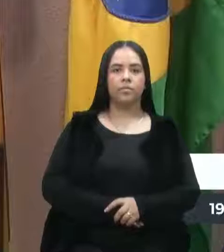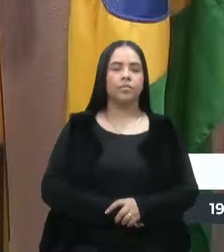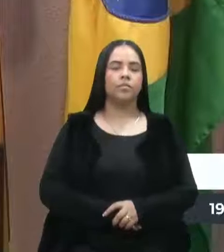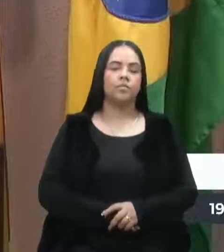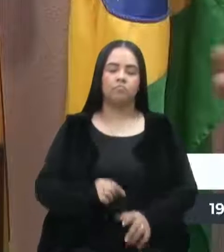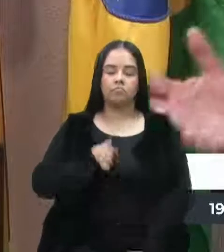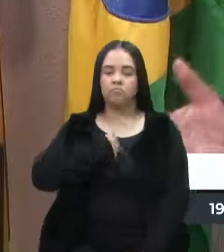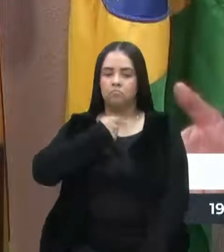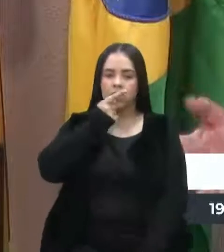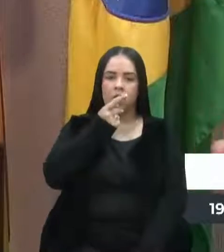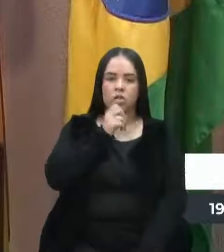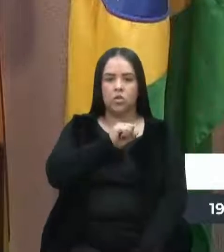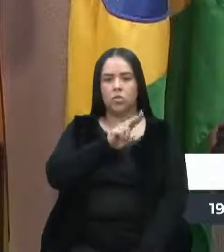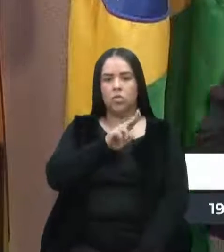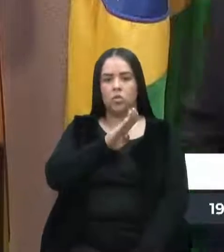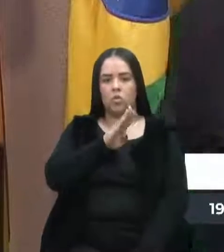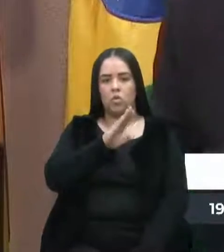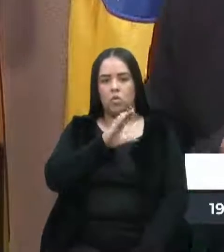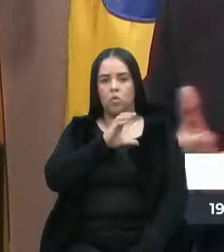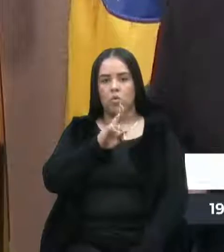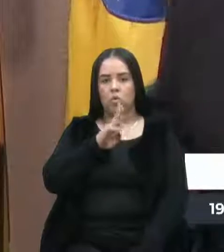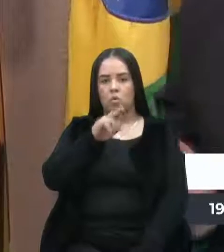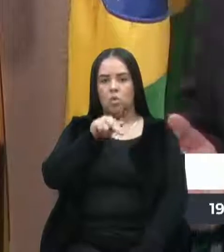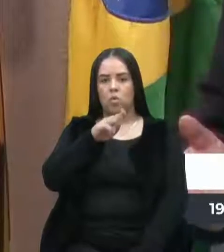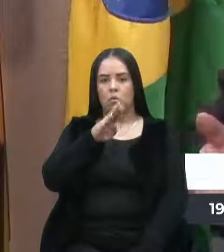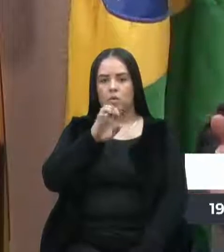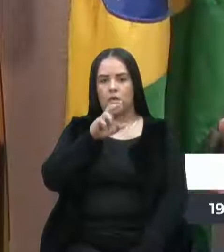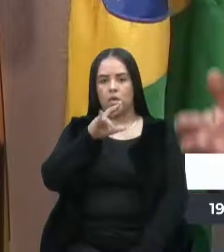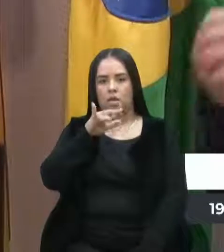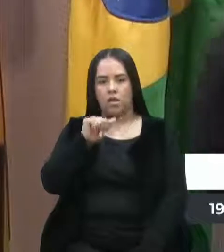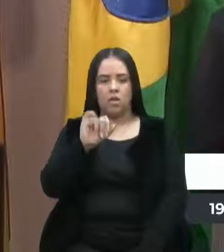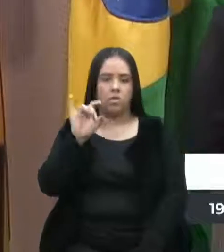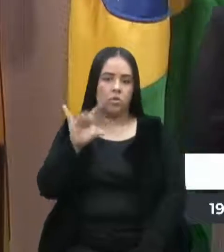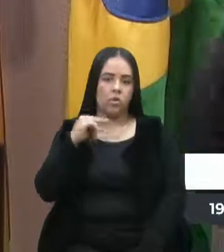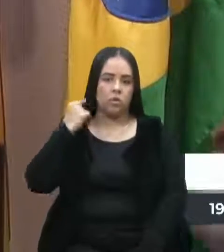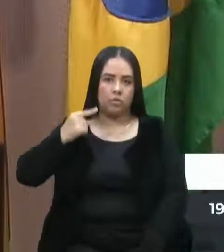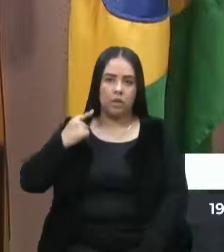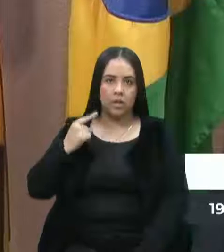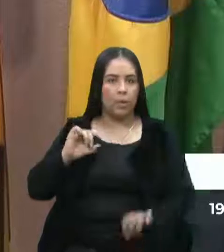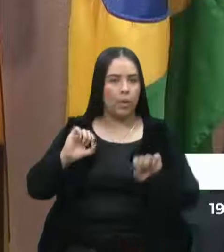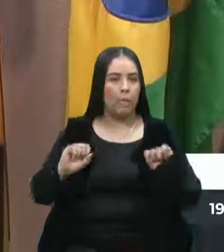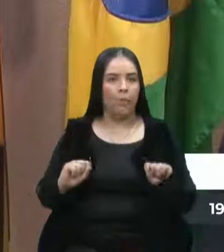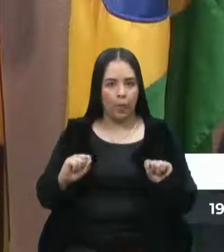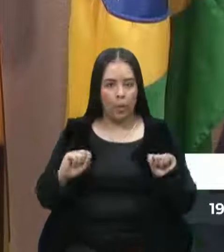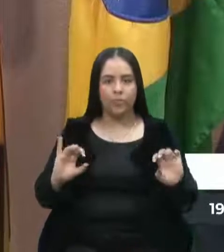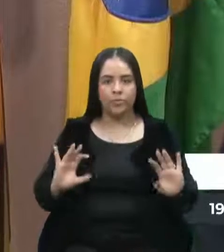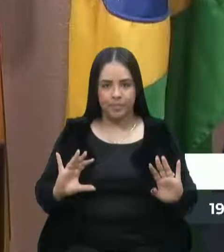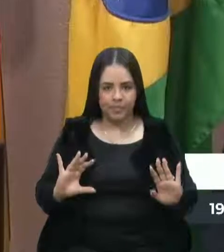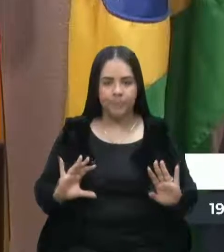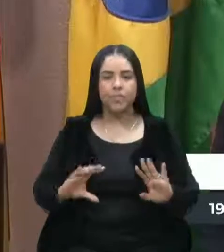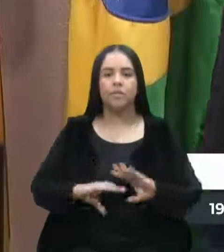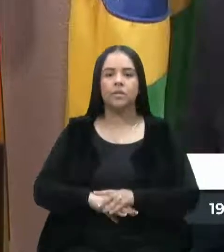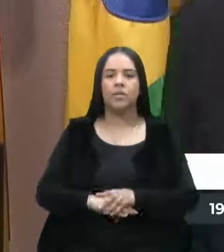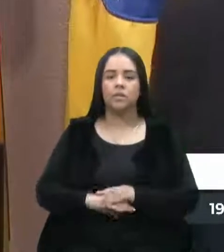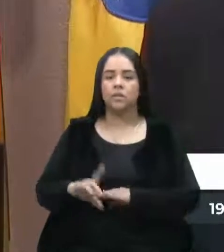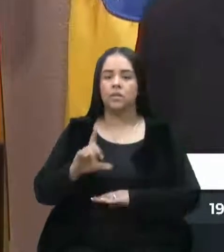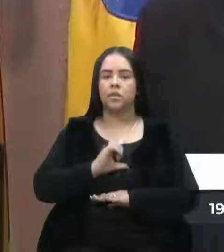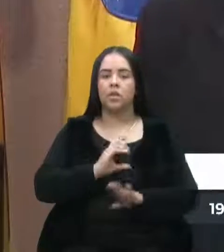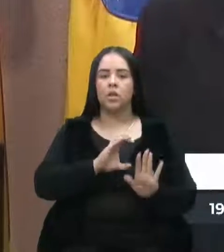sucumbência mas eu eu sei que é Souza advogados podem né E que isso está no